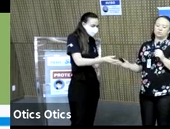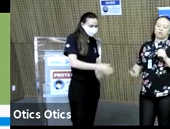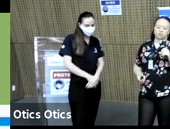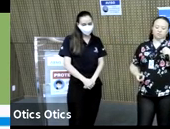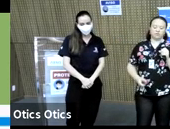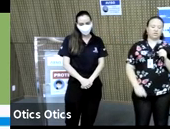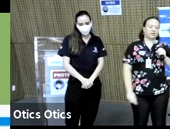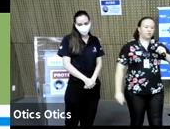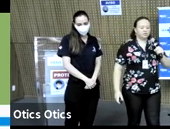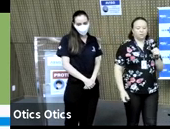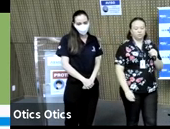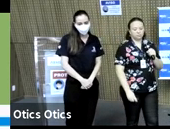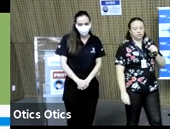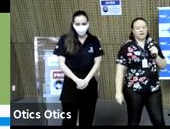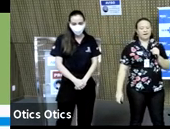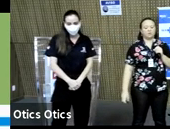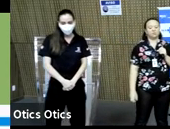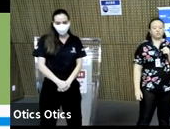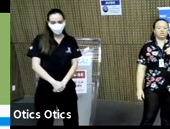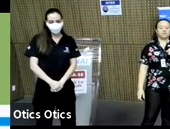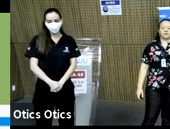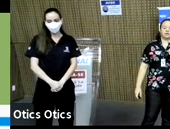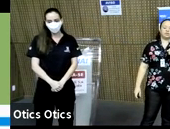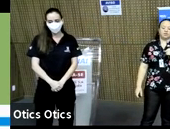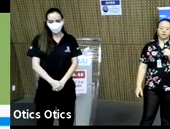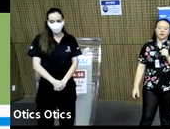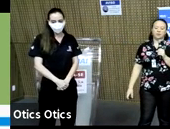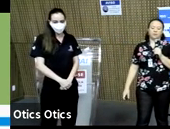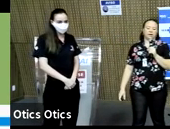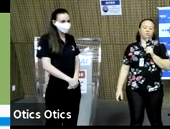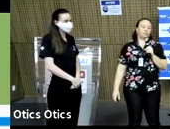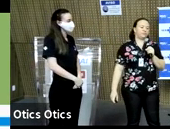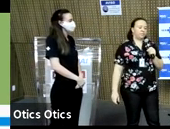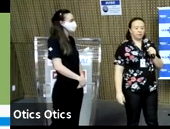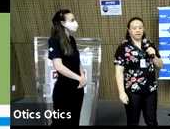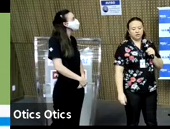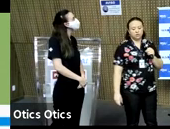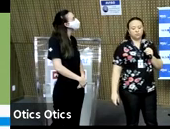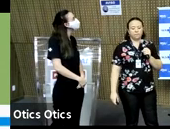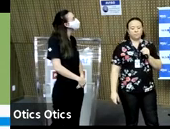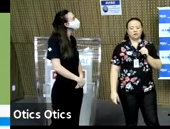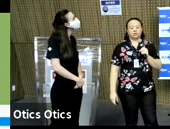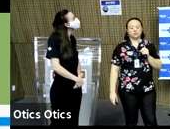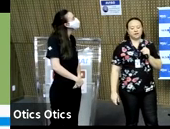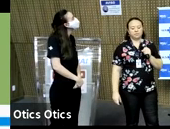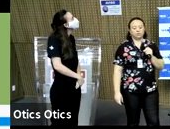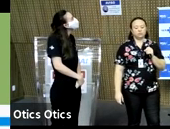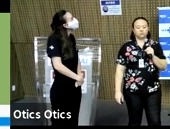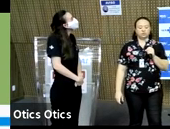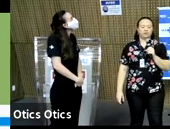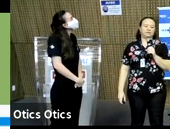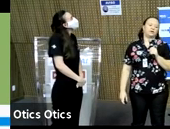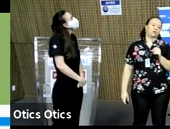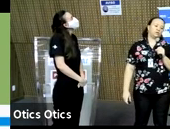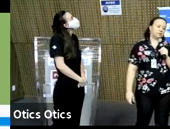Um dos nossos indicadores bons é a consulta de gestante com o enfermeiro e médico. Nós temos